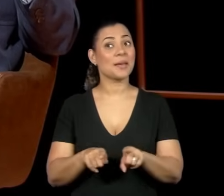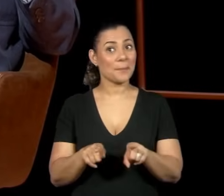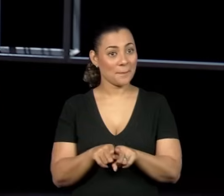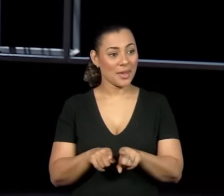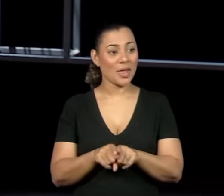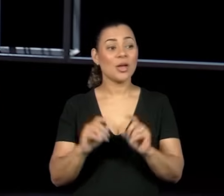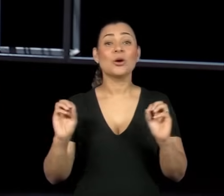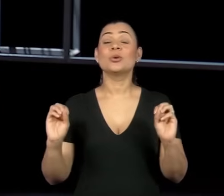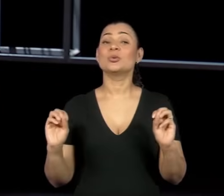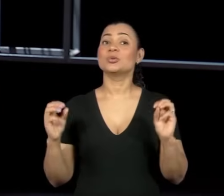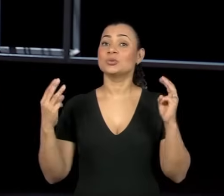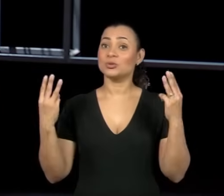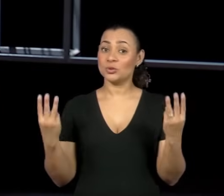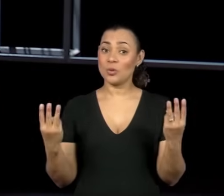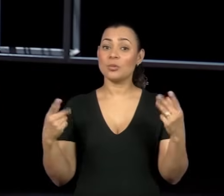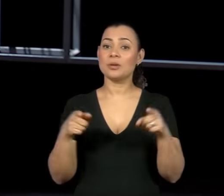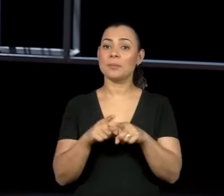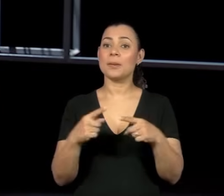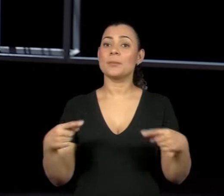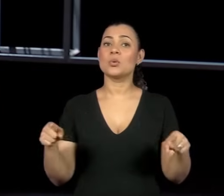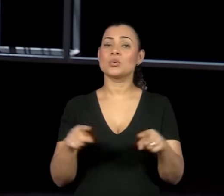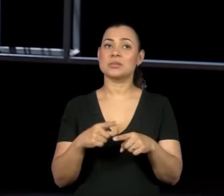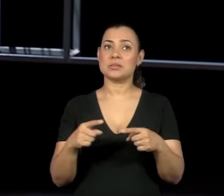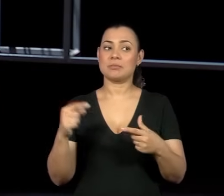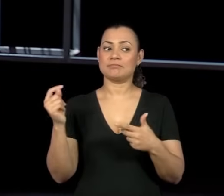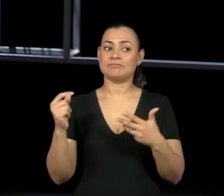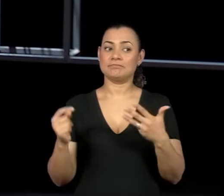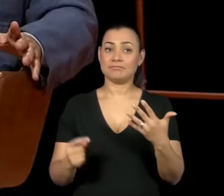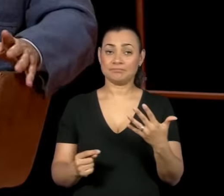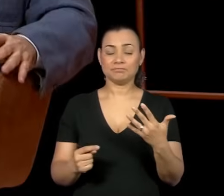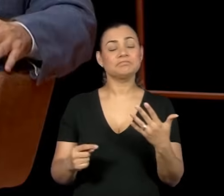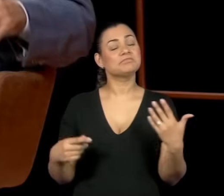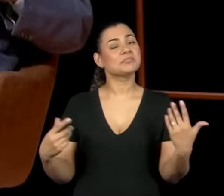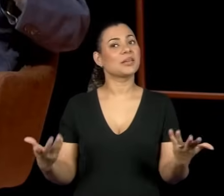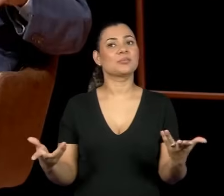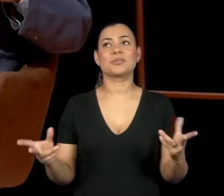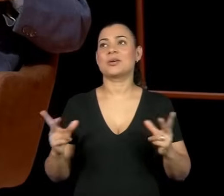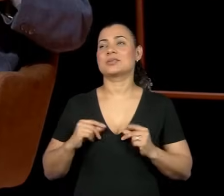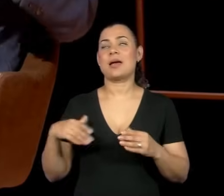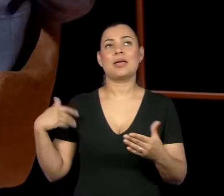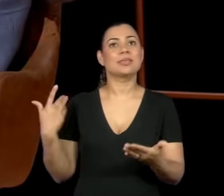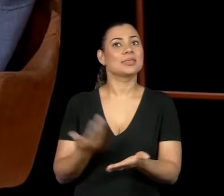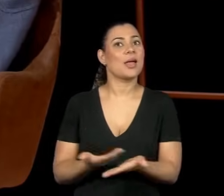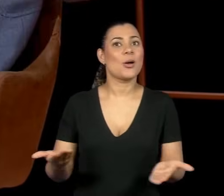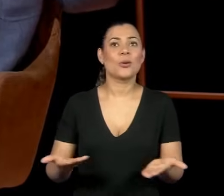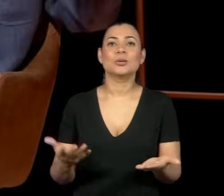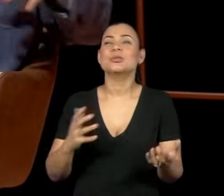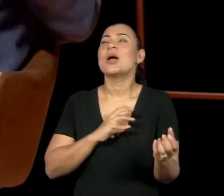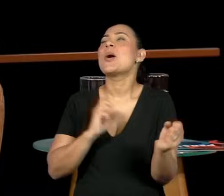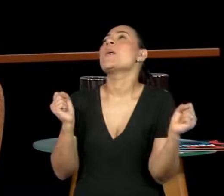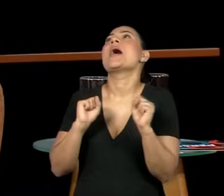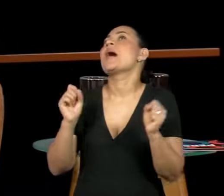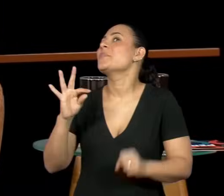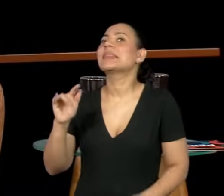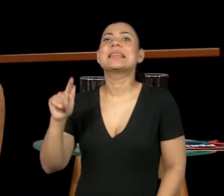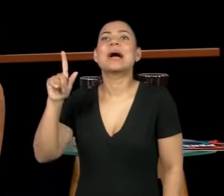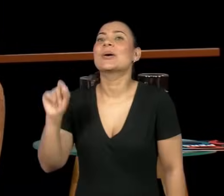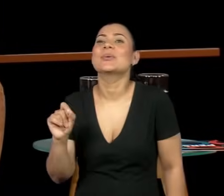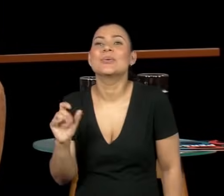um show só com músicas de Astor Piazzolla. Enfim, Eu, até hoje, amo o tango como